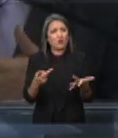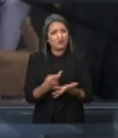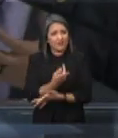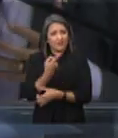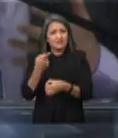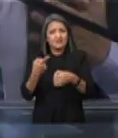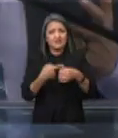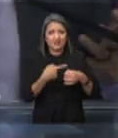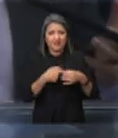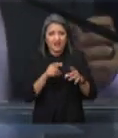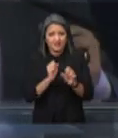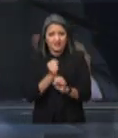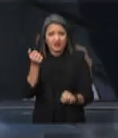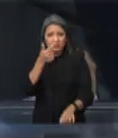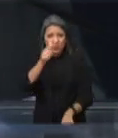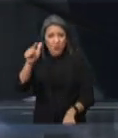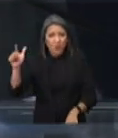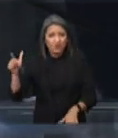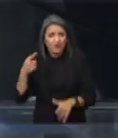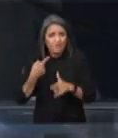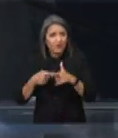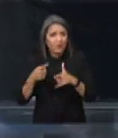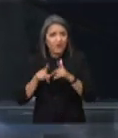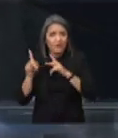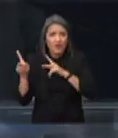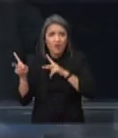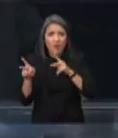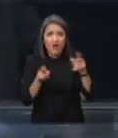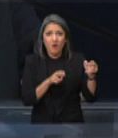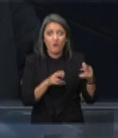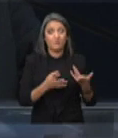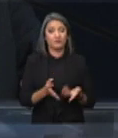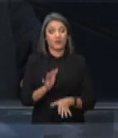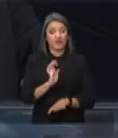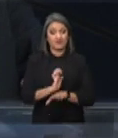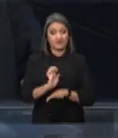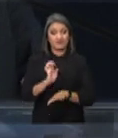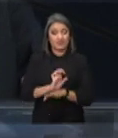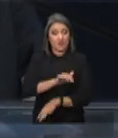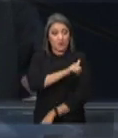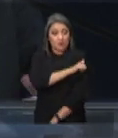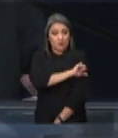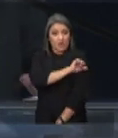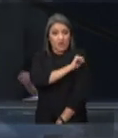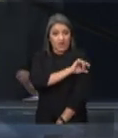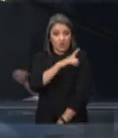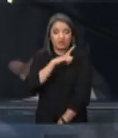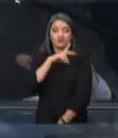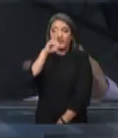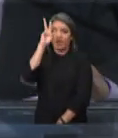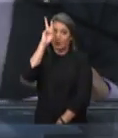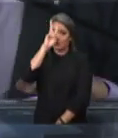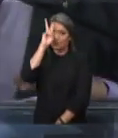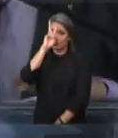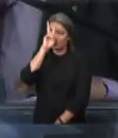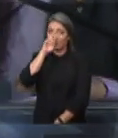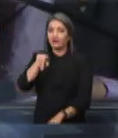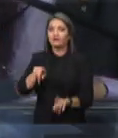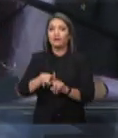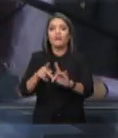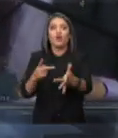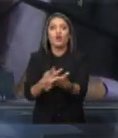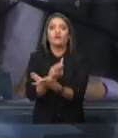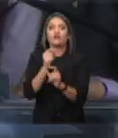é passando pelos mesmos problemas o Rio de Janeiro tem uma história de violação de direitos humanos